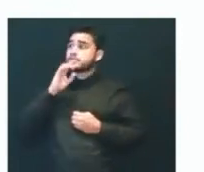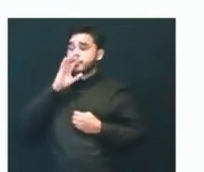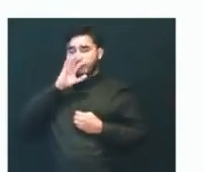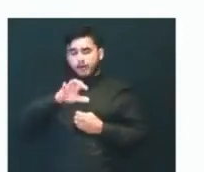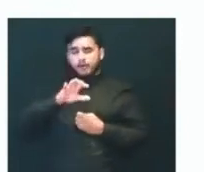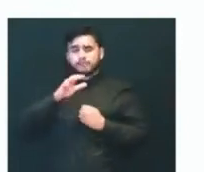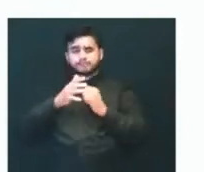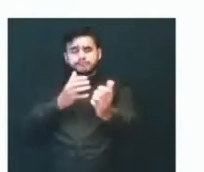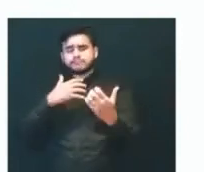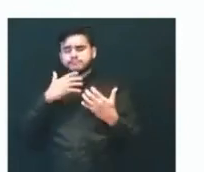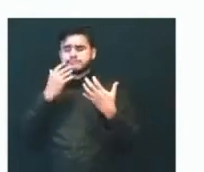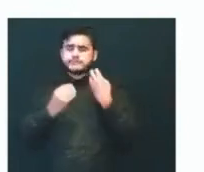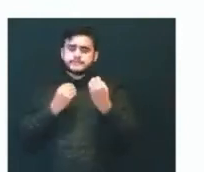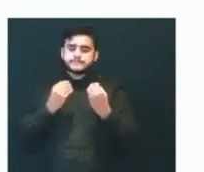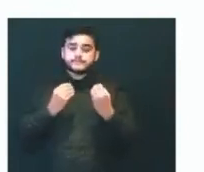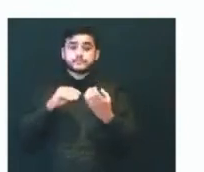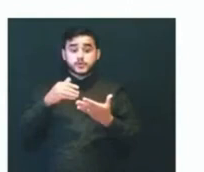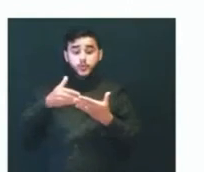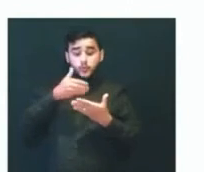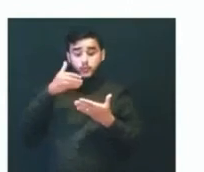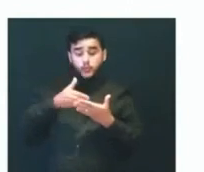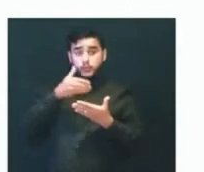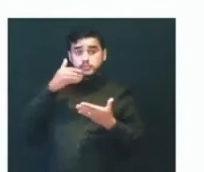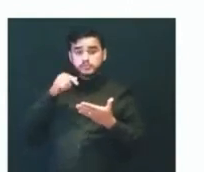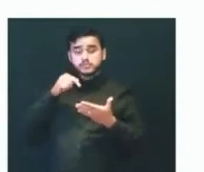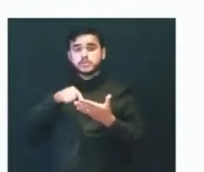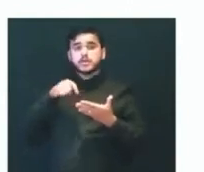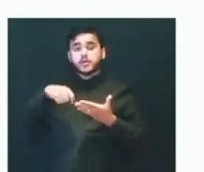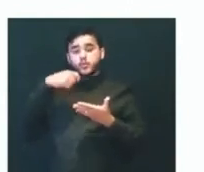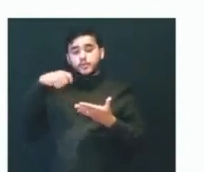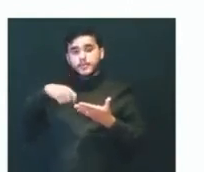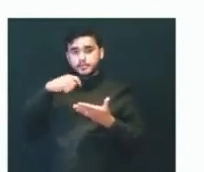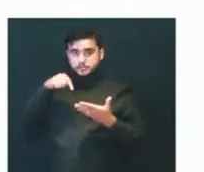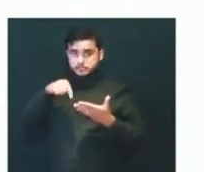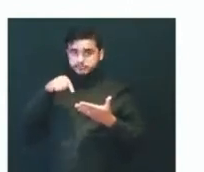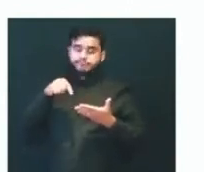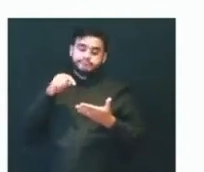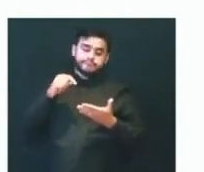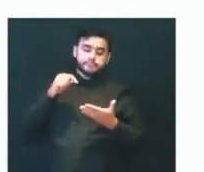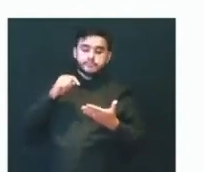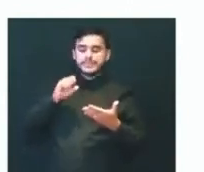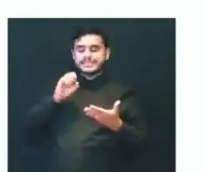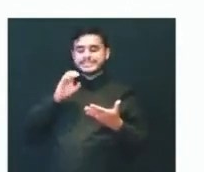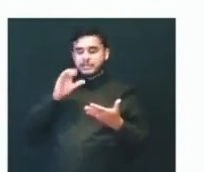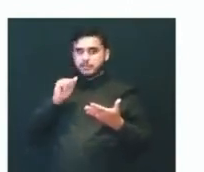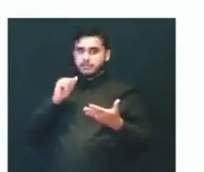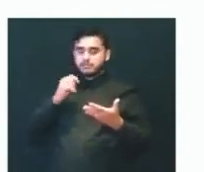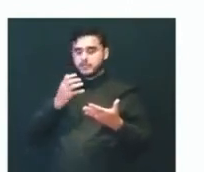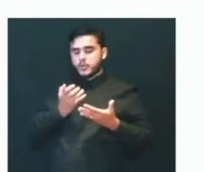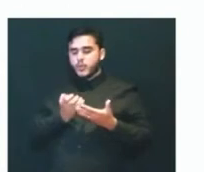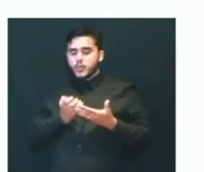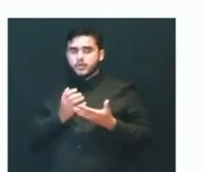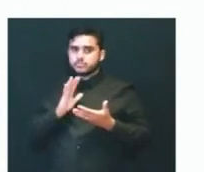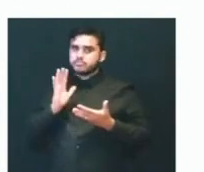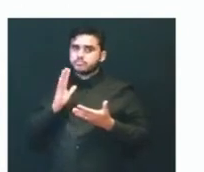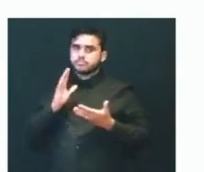muitas vezes, comidinha mais seca, mais gelada e cítricos são mais tolerados. E tem